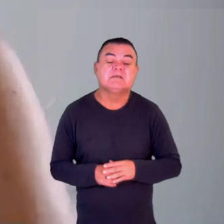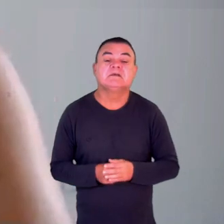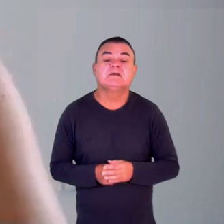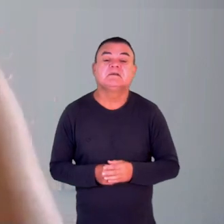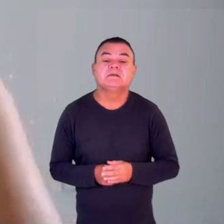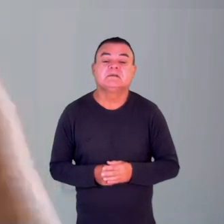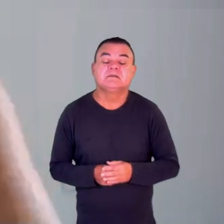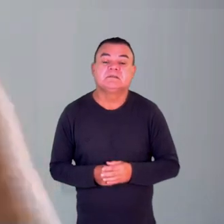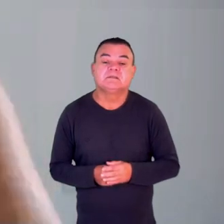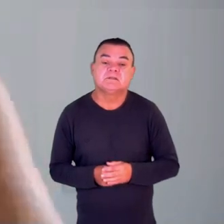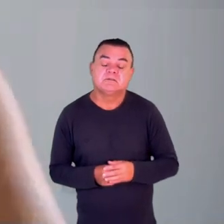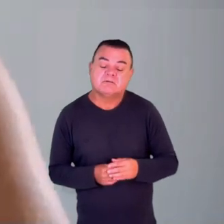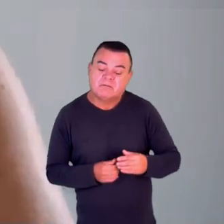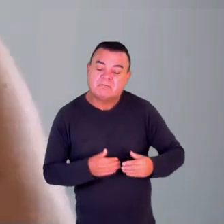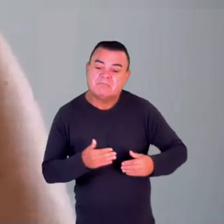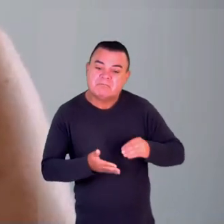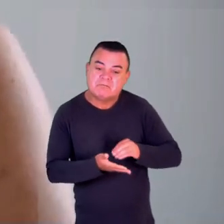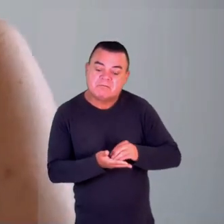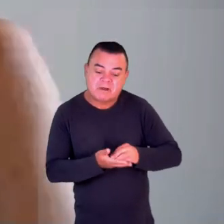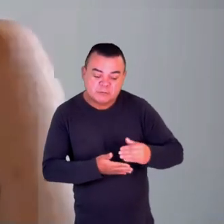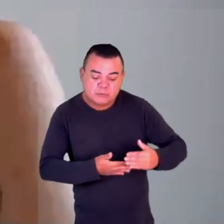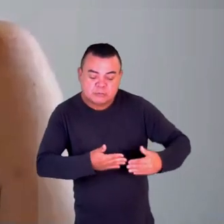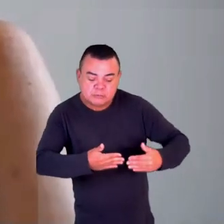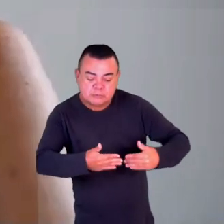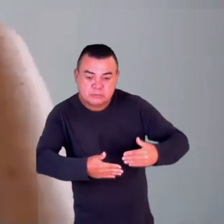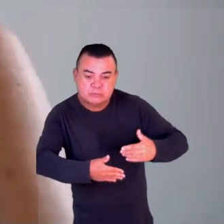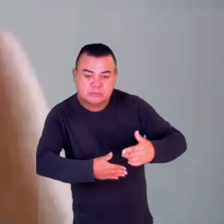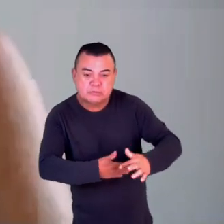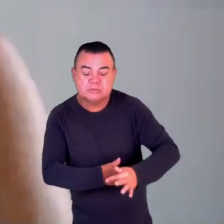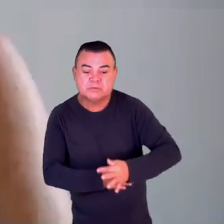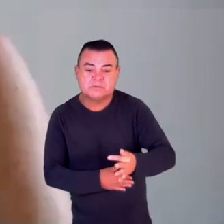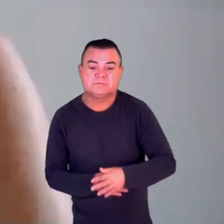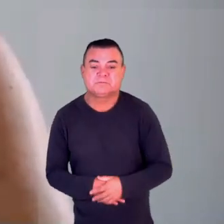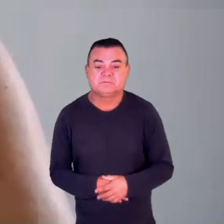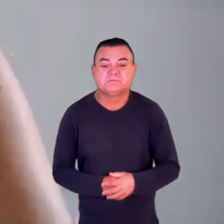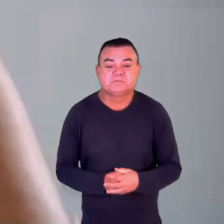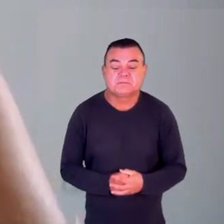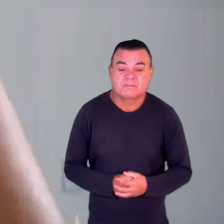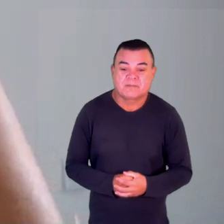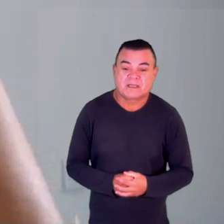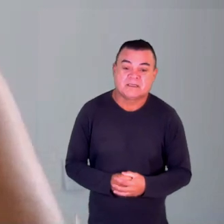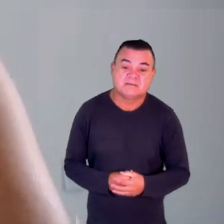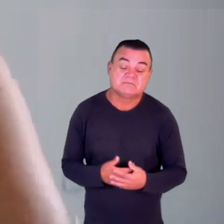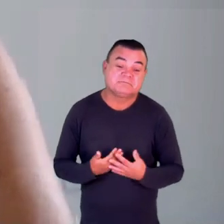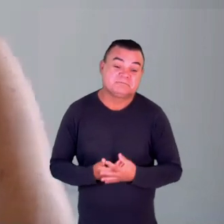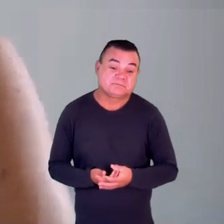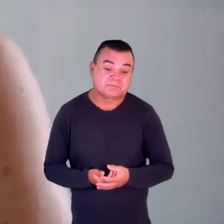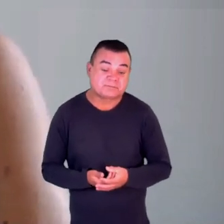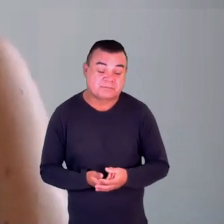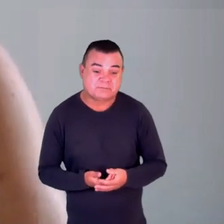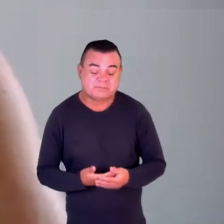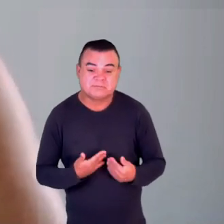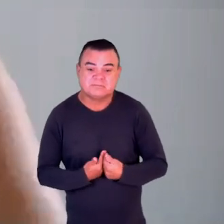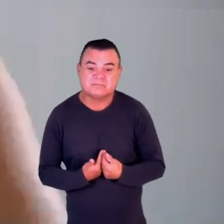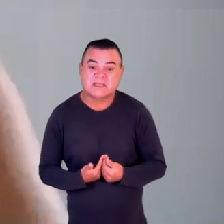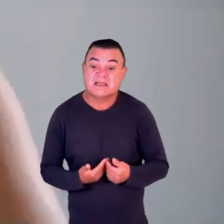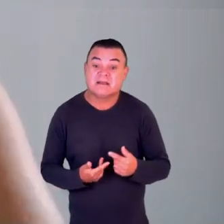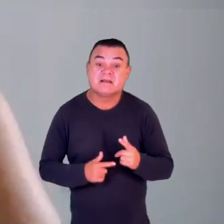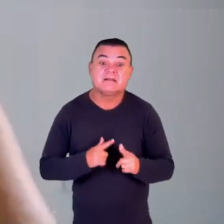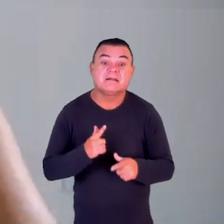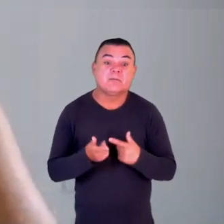sei se me sobra muita coisa a dizer depois dessa aula magnânima que Miriam deu aprendo sempre muito com ela